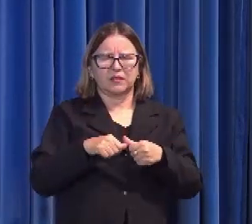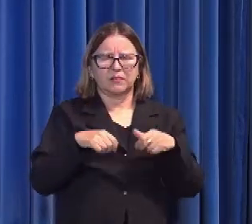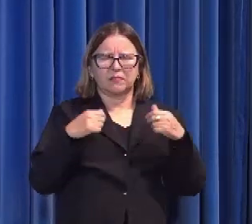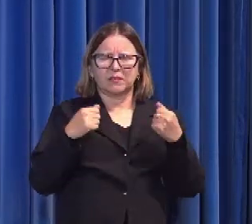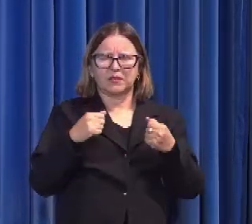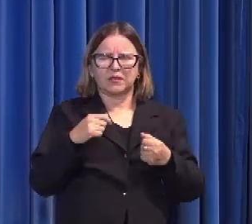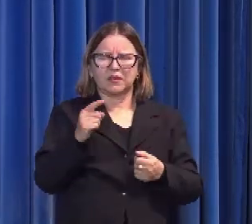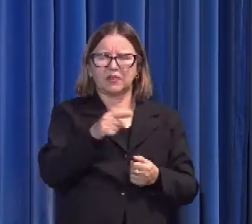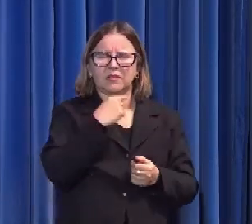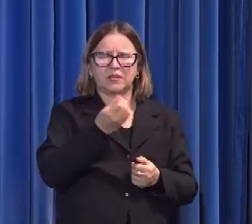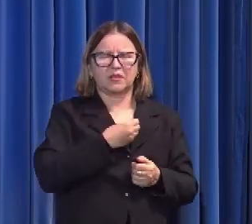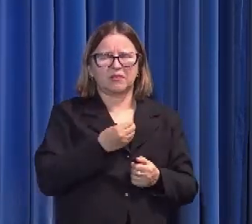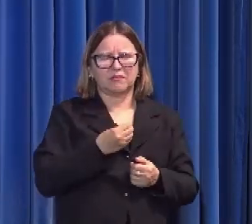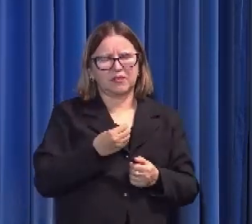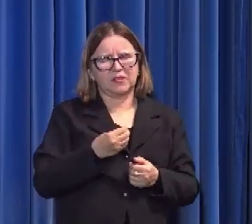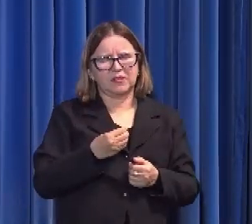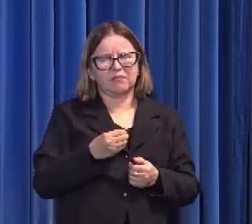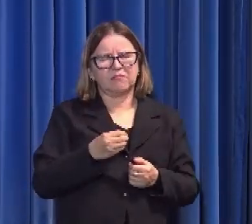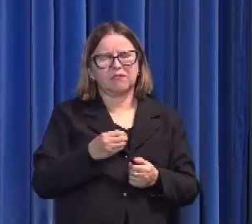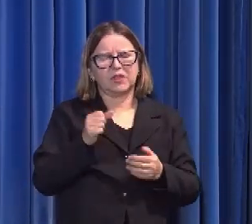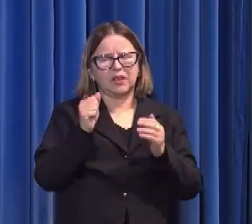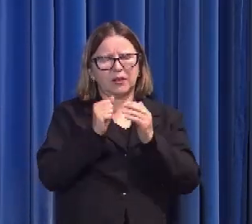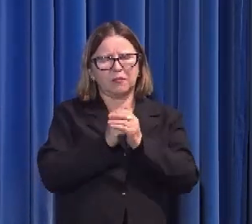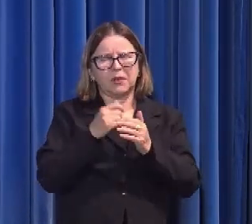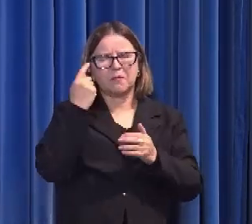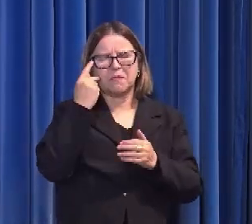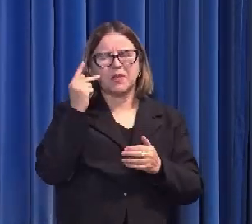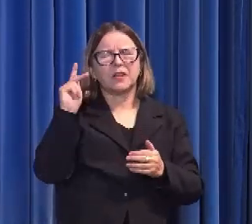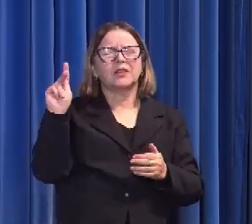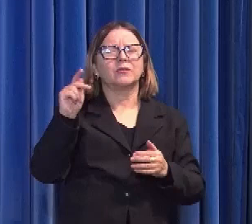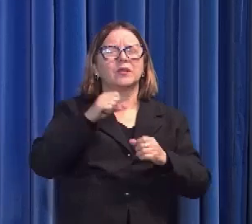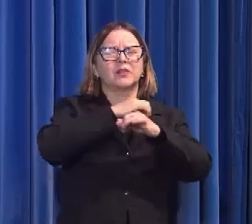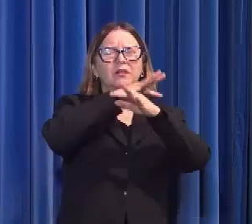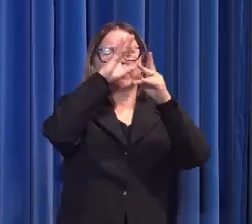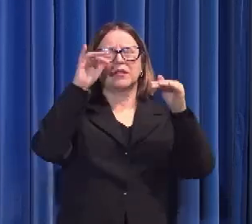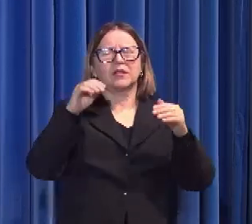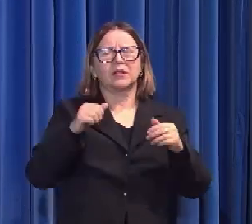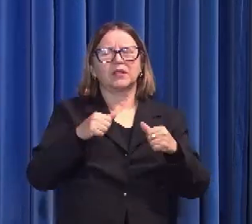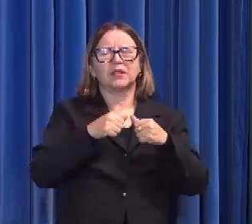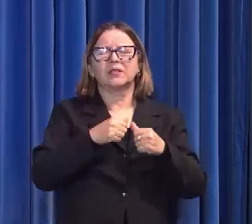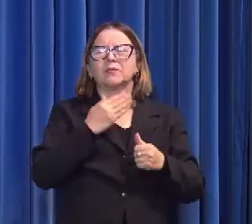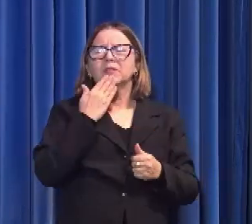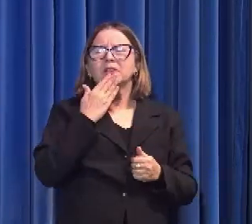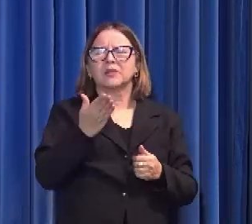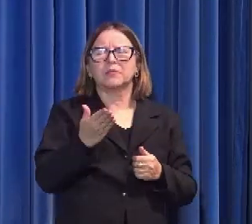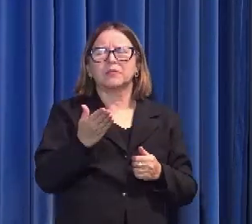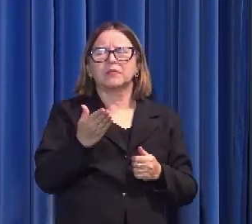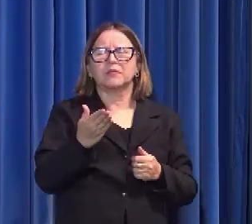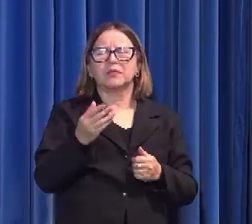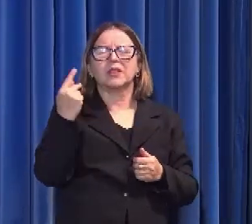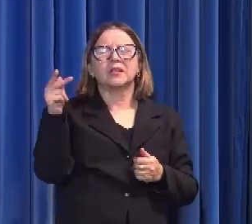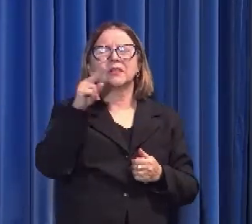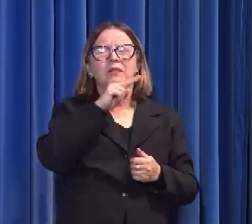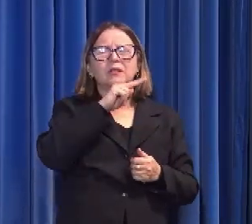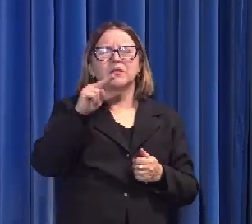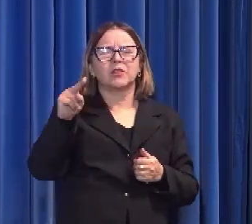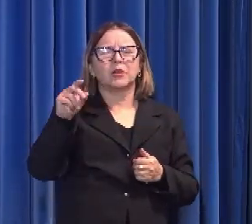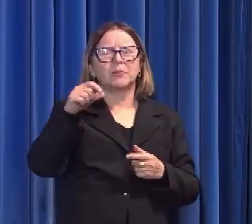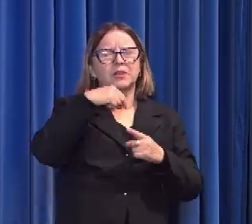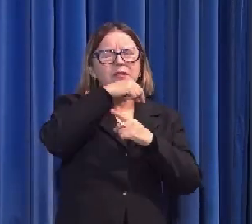que assim seja para tua glória é o que nós Te pedimos Em Teu Nome